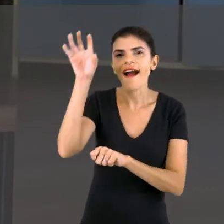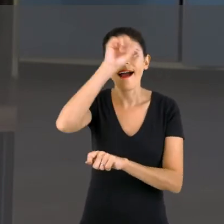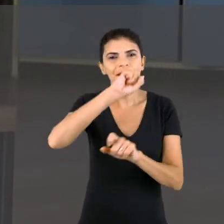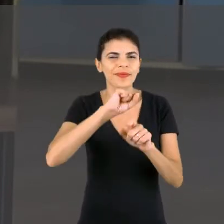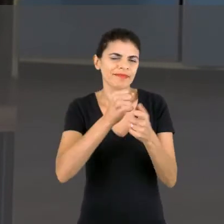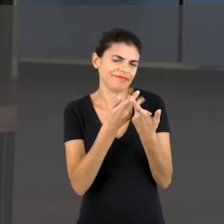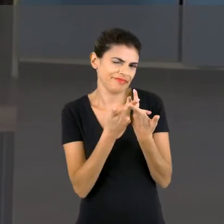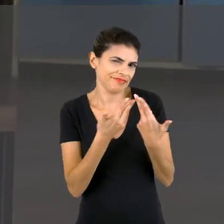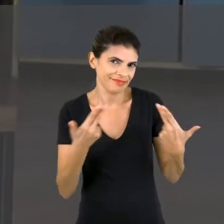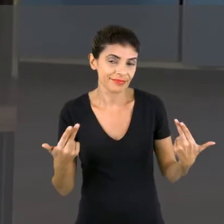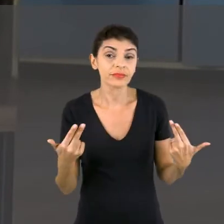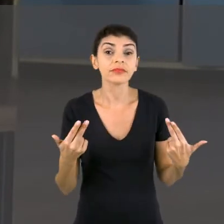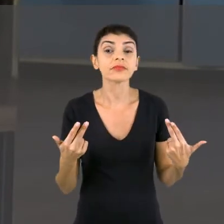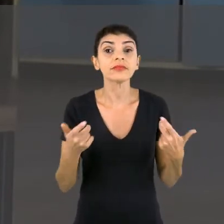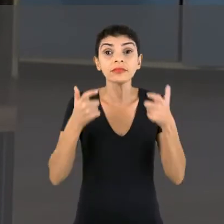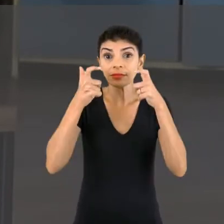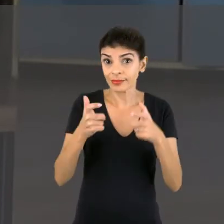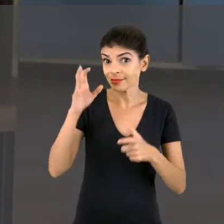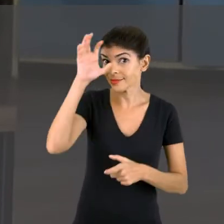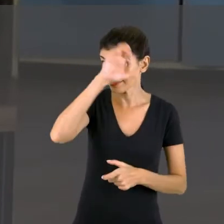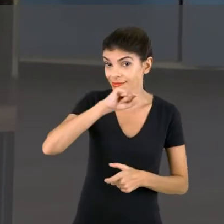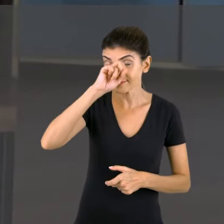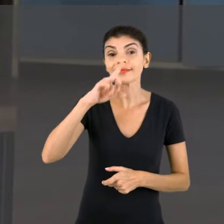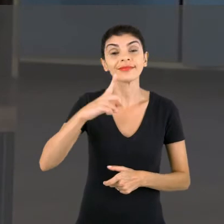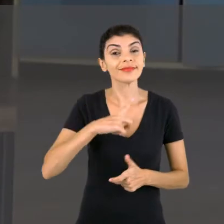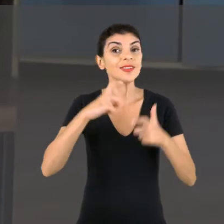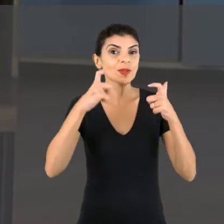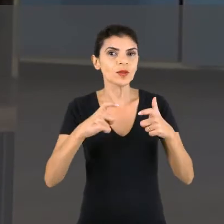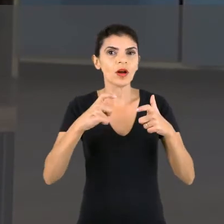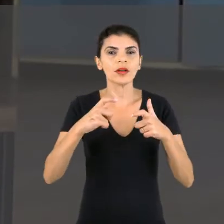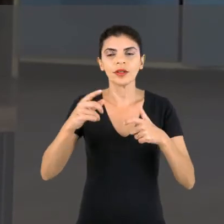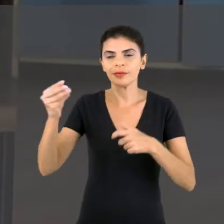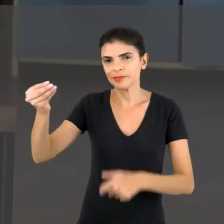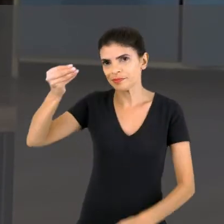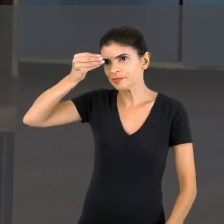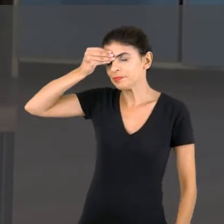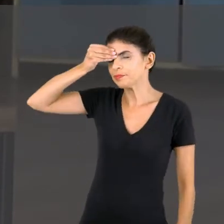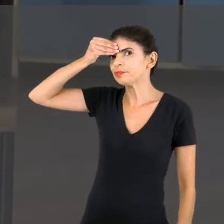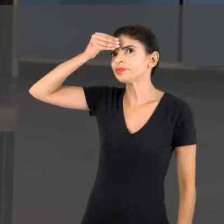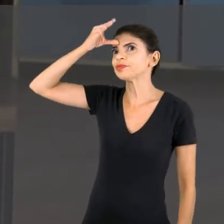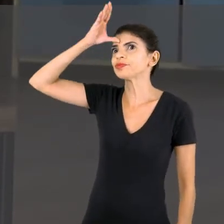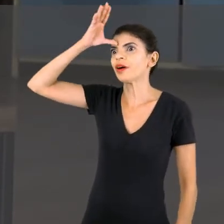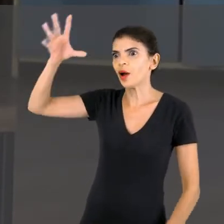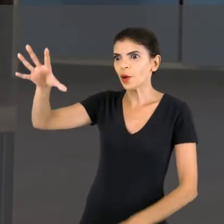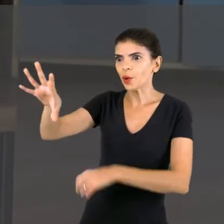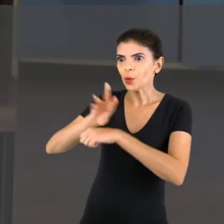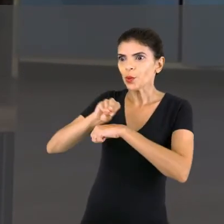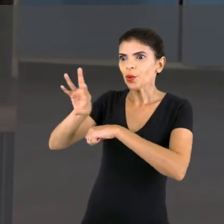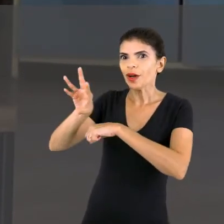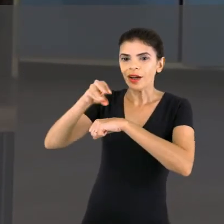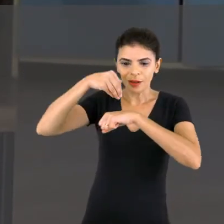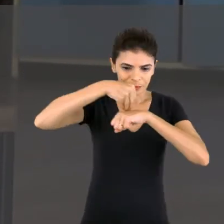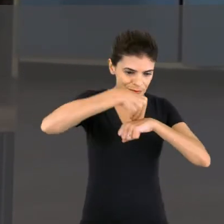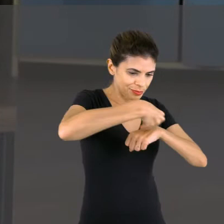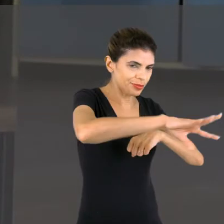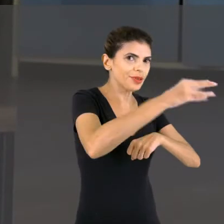processo. Então, se tem esse lugar de aprender com o outro, também tem um lugar de passar o conhecimento para o outro, porque se você está recebendo